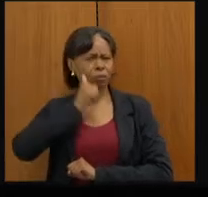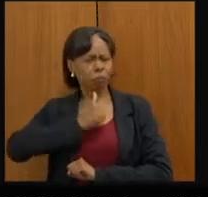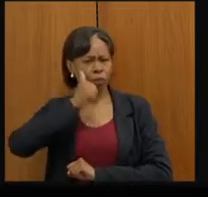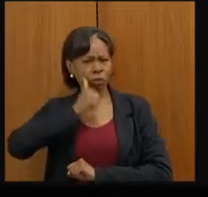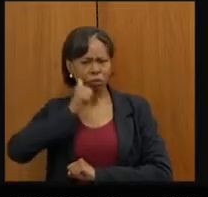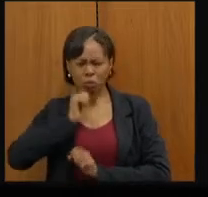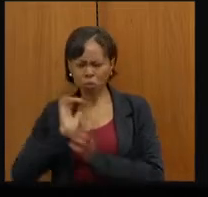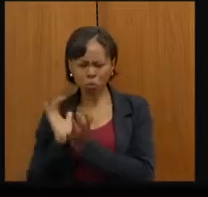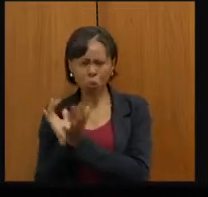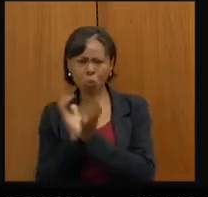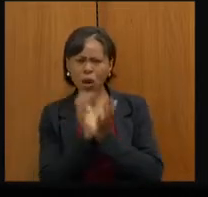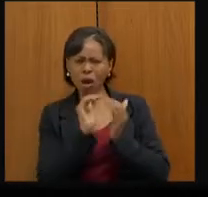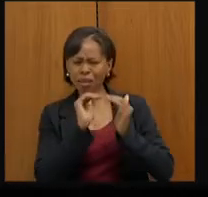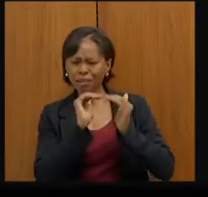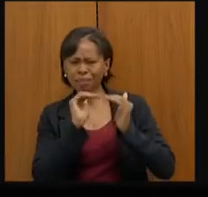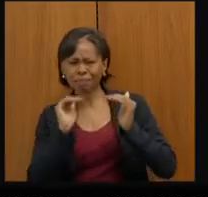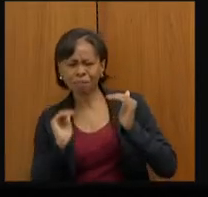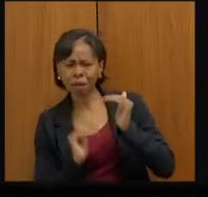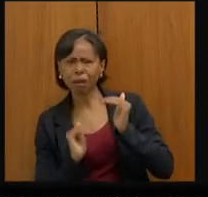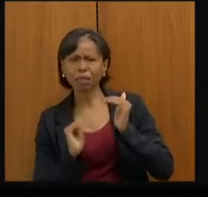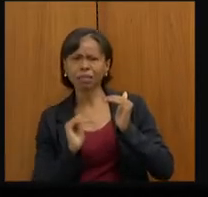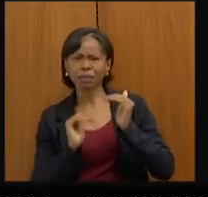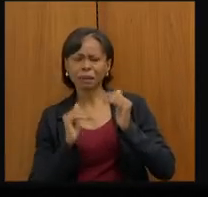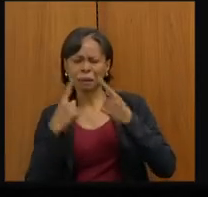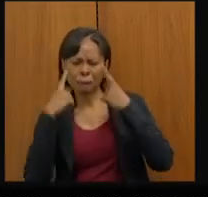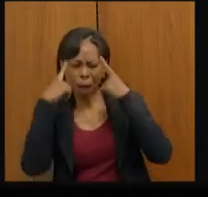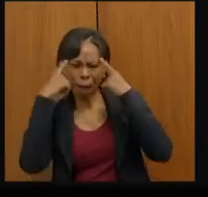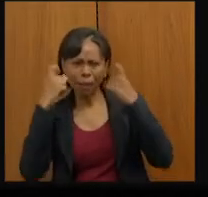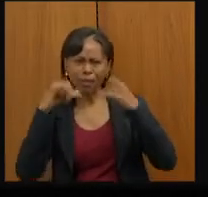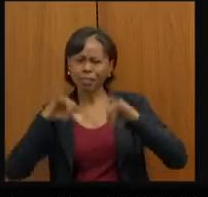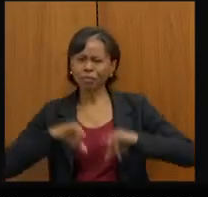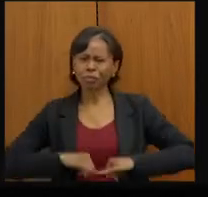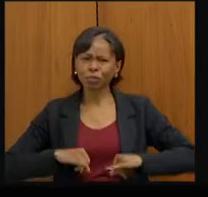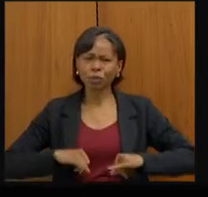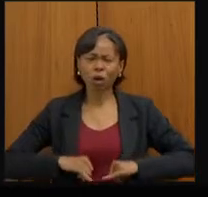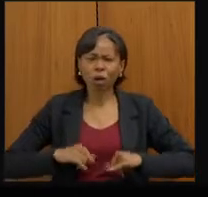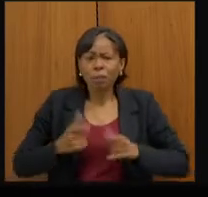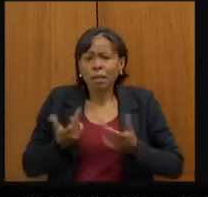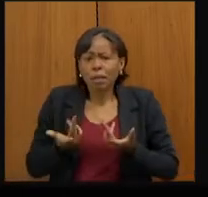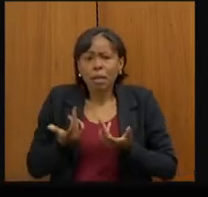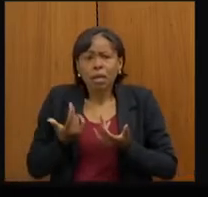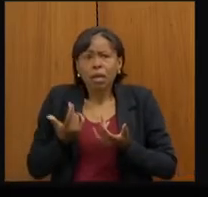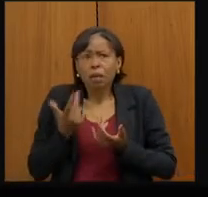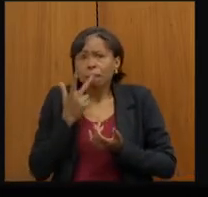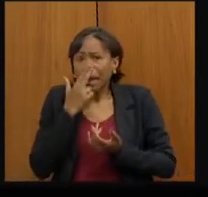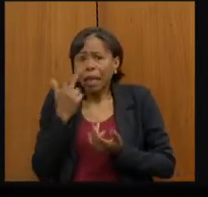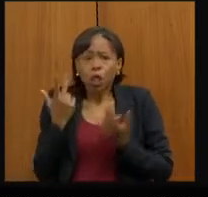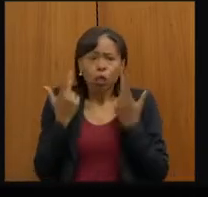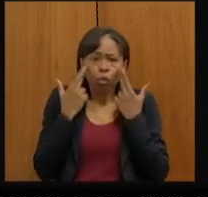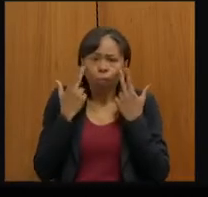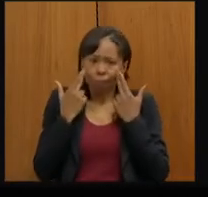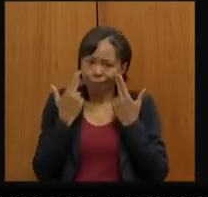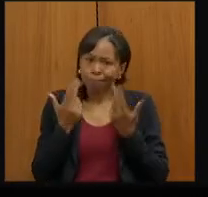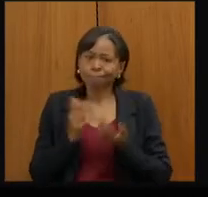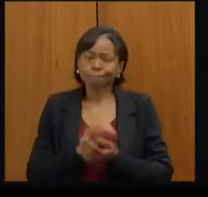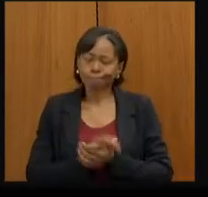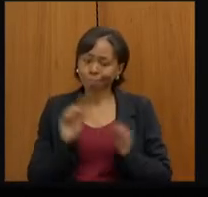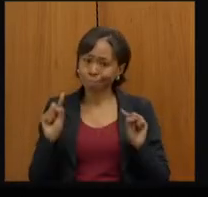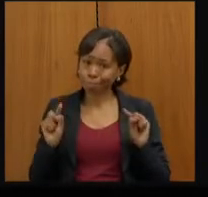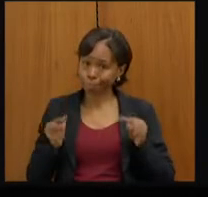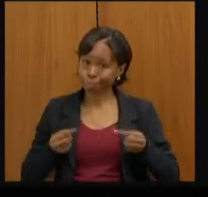a alma violência e naturalizam esta violência Não é esse é o nosso enormes desafios pode passar por